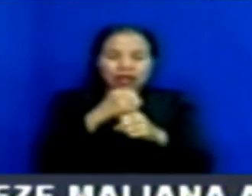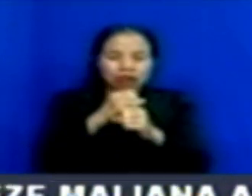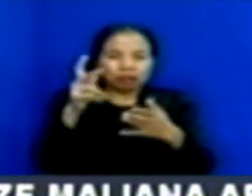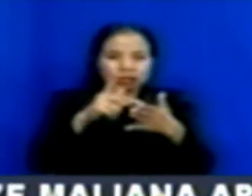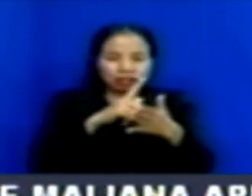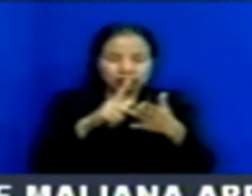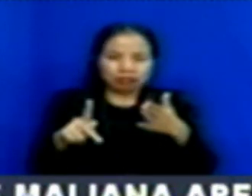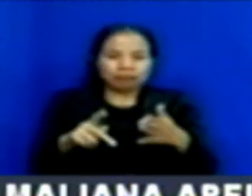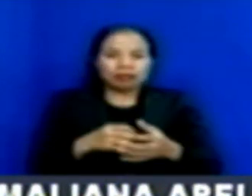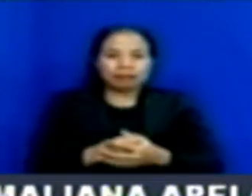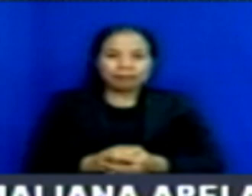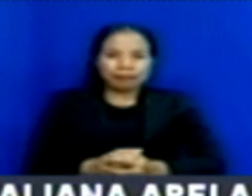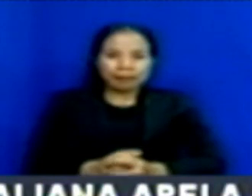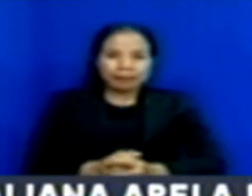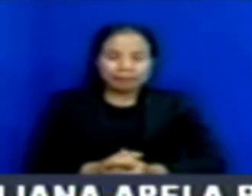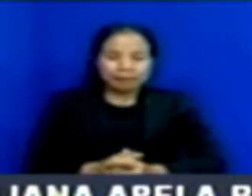no desobediência.